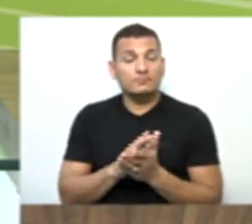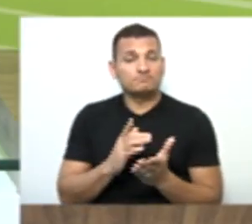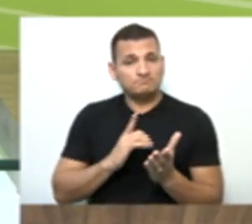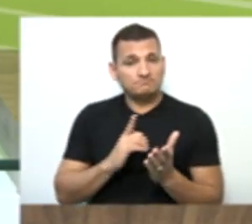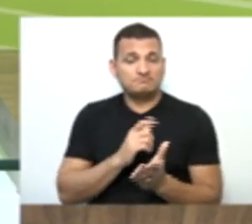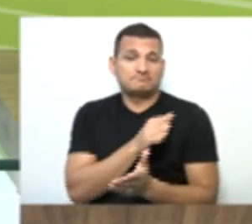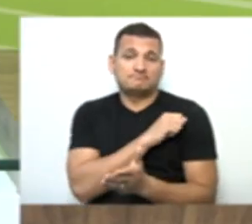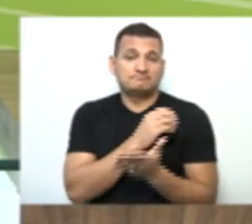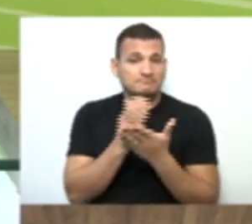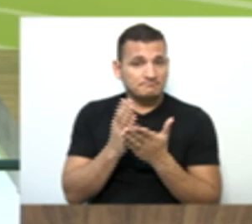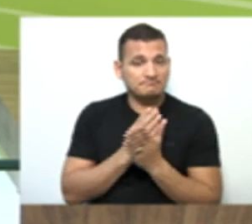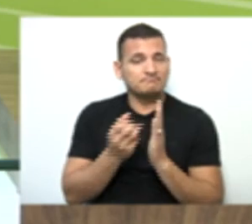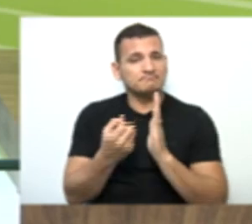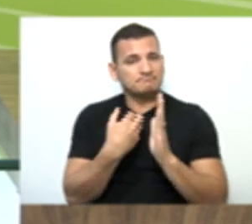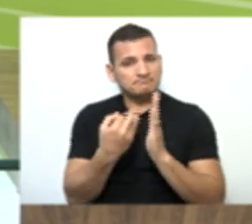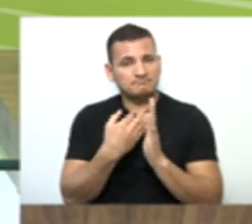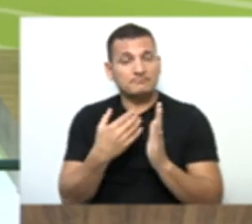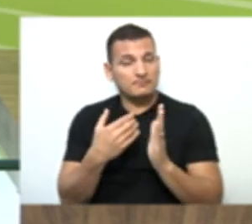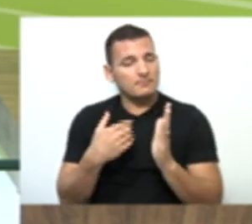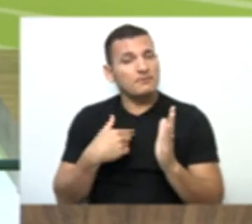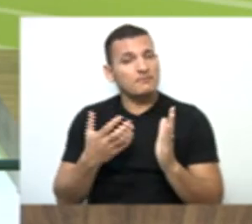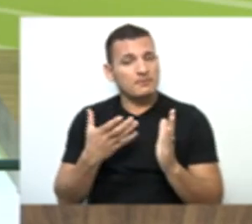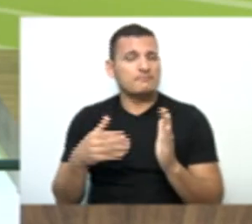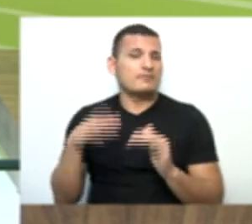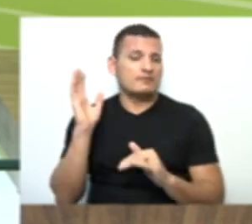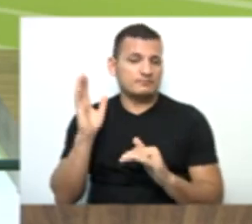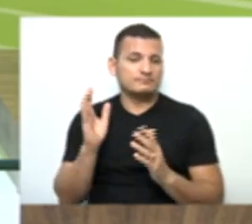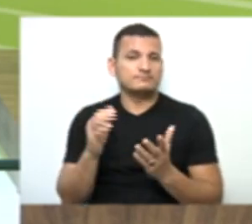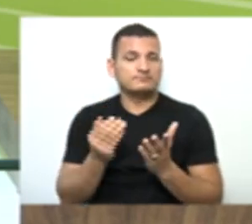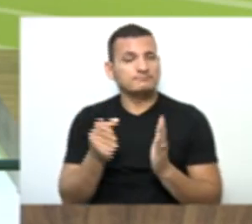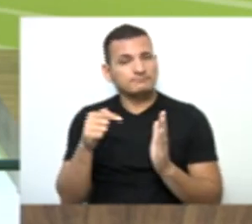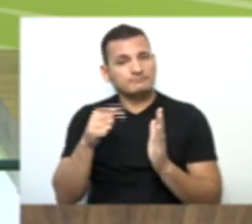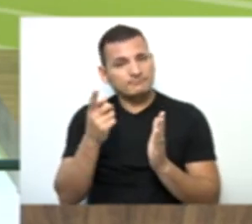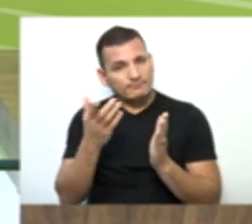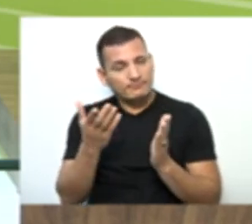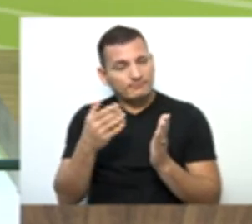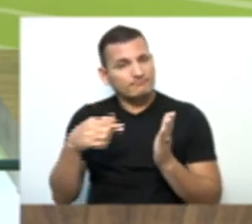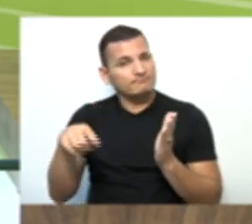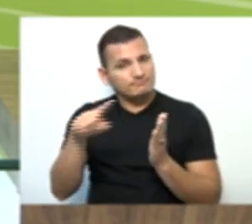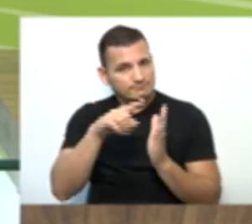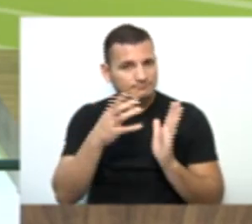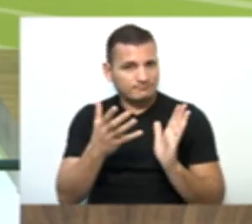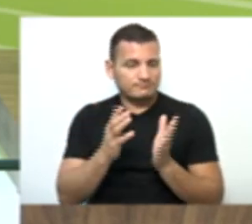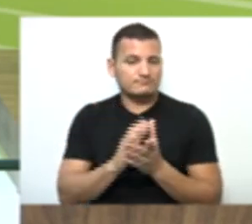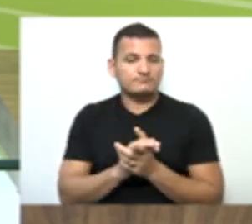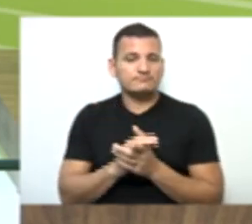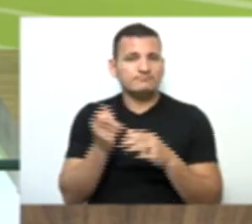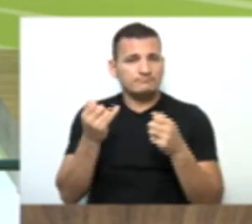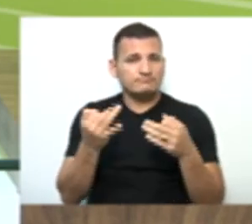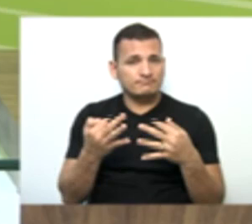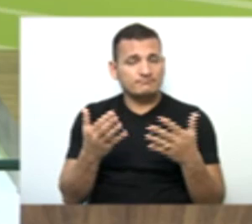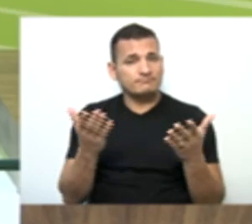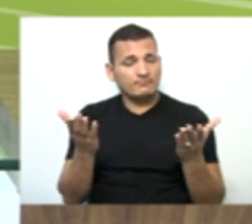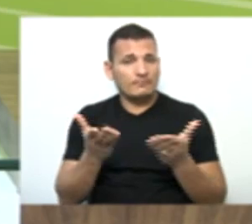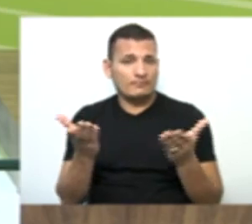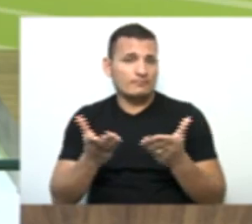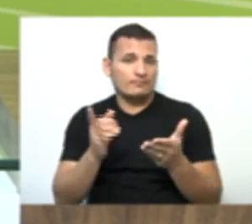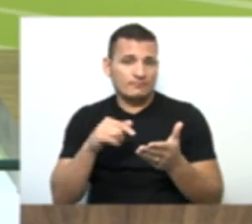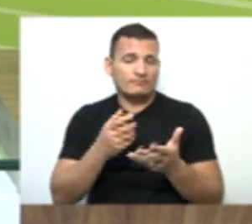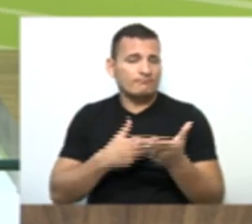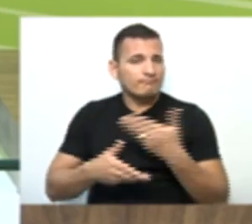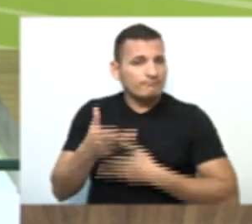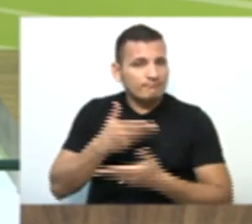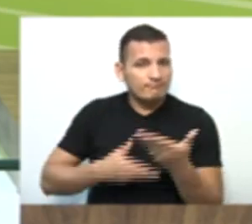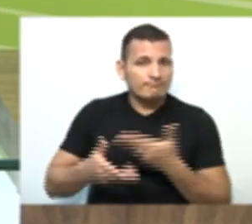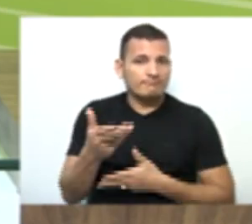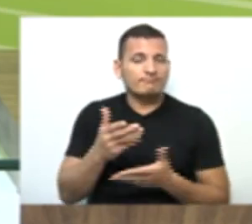mais participação aqui, hein? Olha, isso aqui é para você. Como eu falei, esse é o momento de ter uma interação entre vocês e a